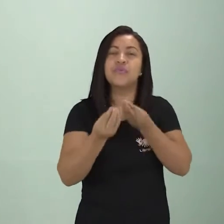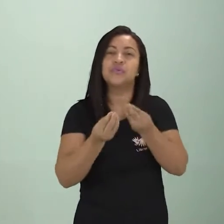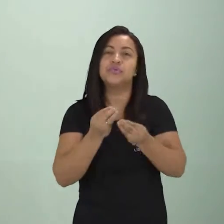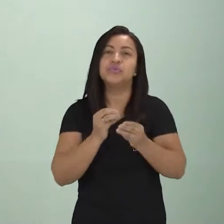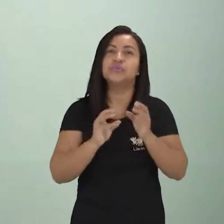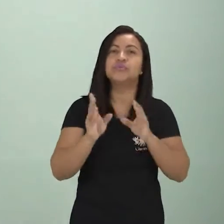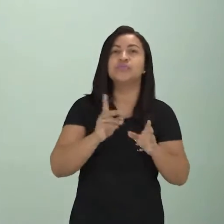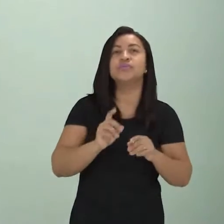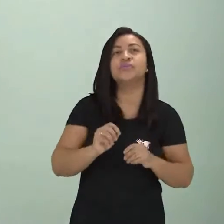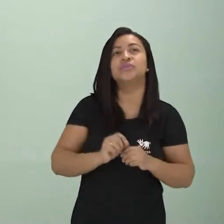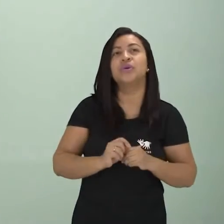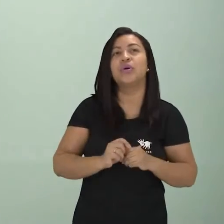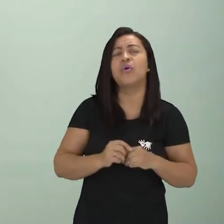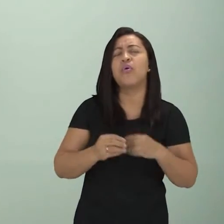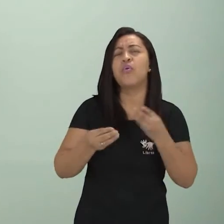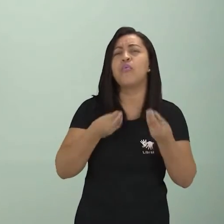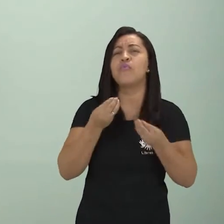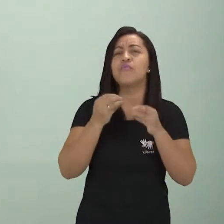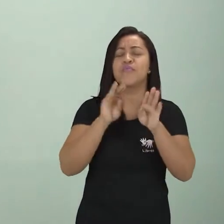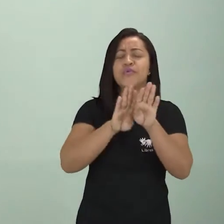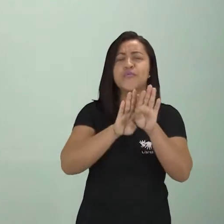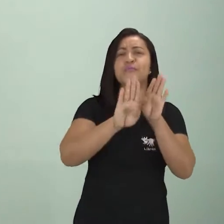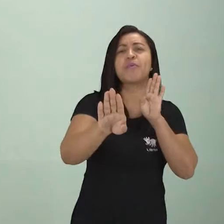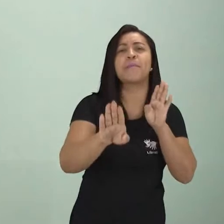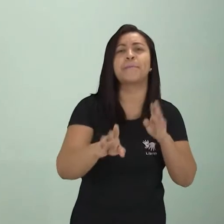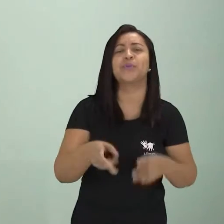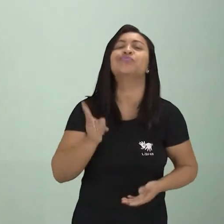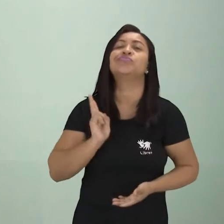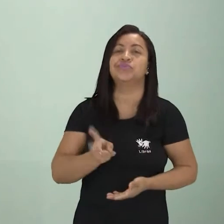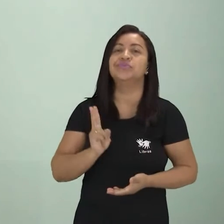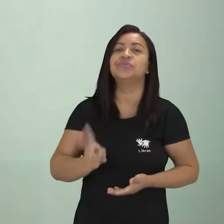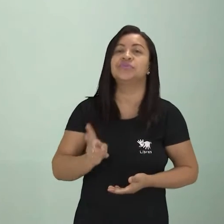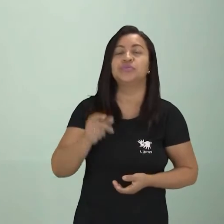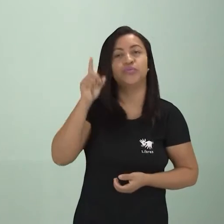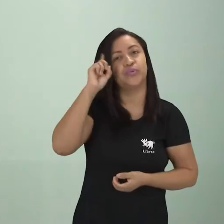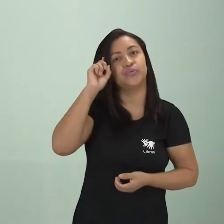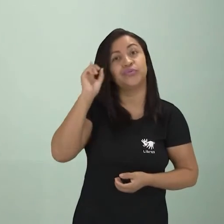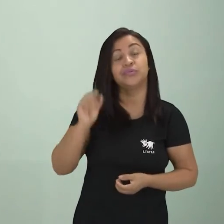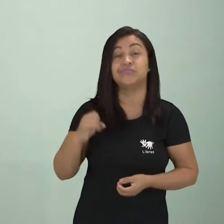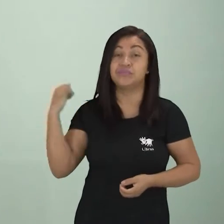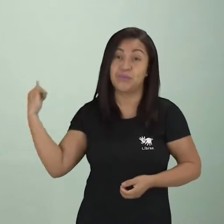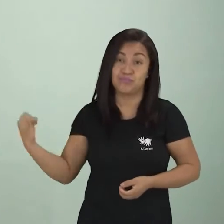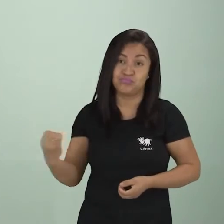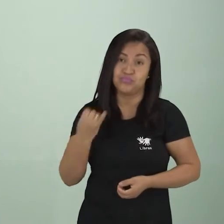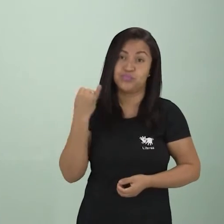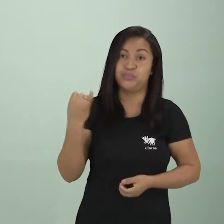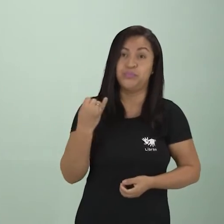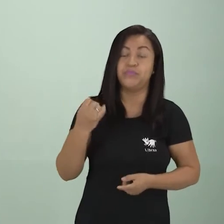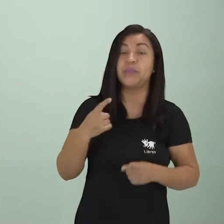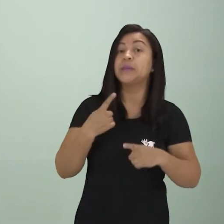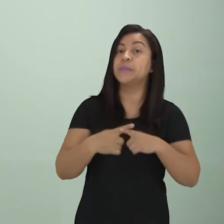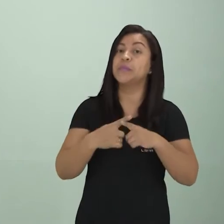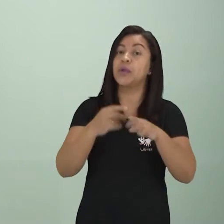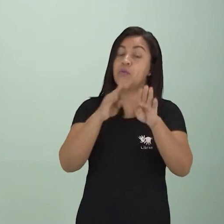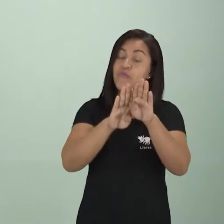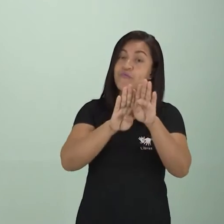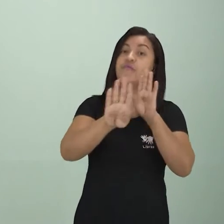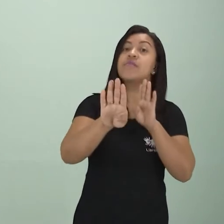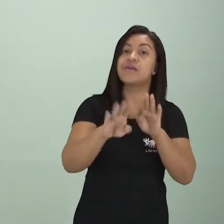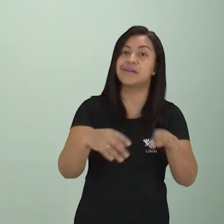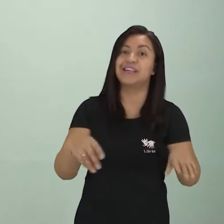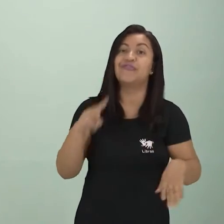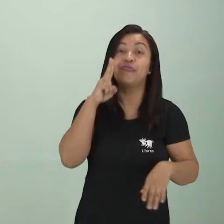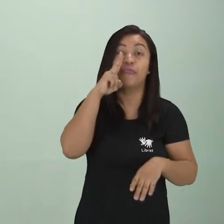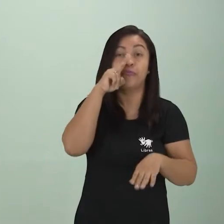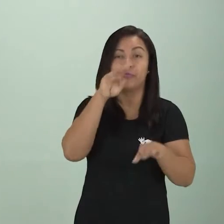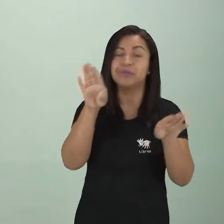dia a dia, como que o impulso faz parte do nosso dia a dia. Isso é bastante importante, porque o impulso também é uma força, e a